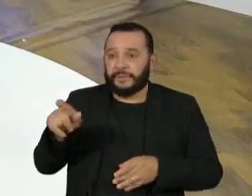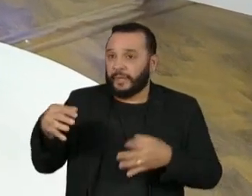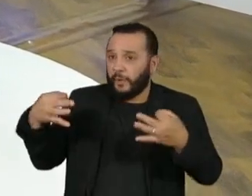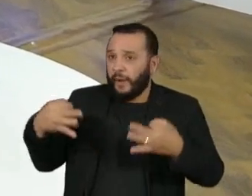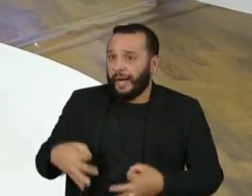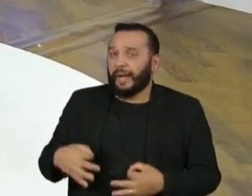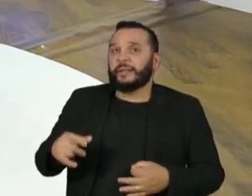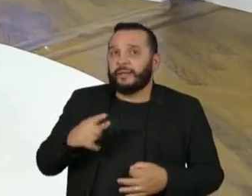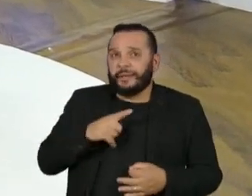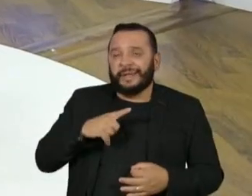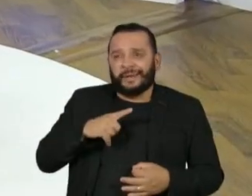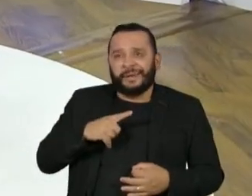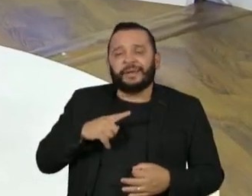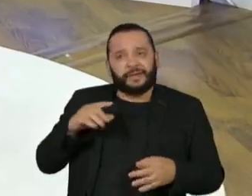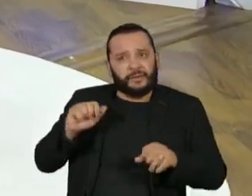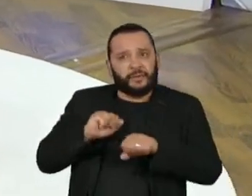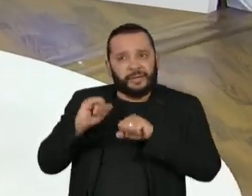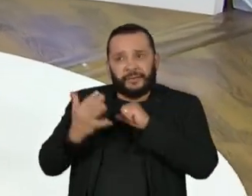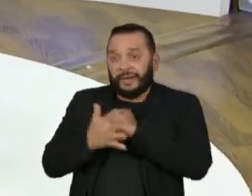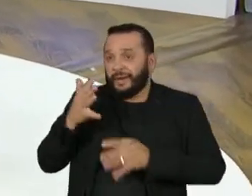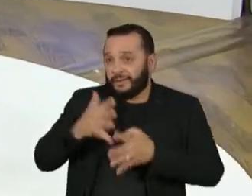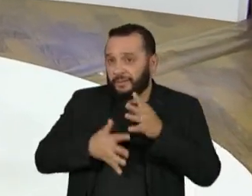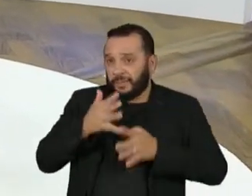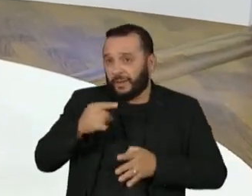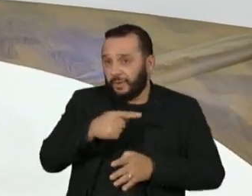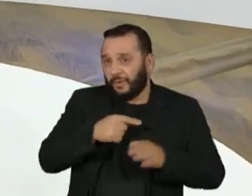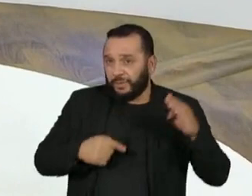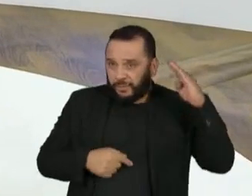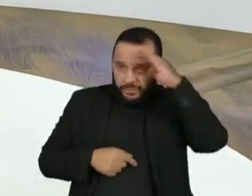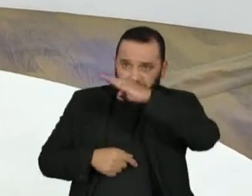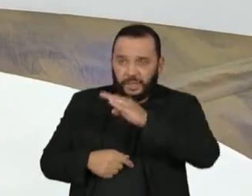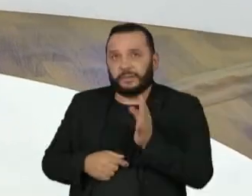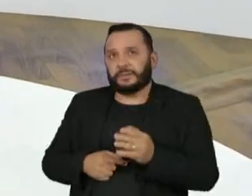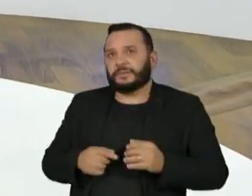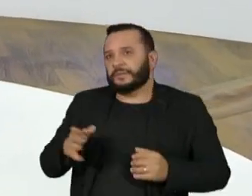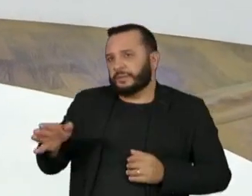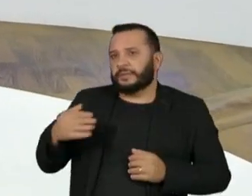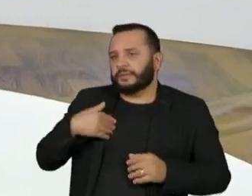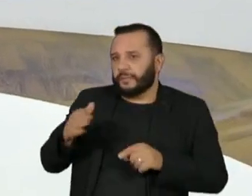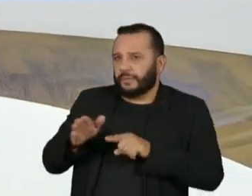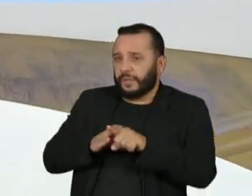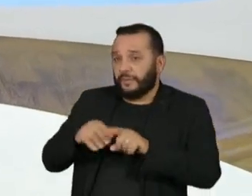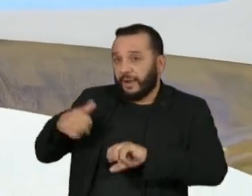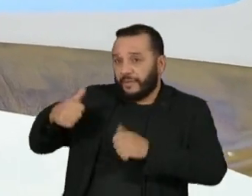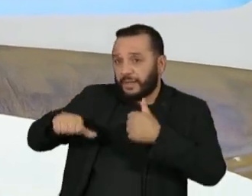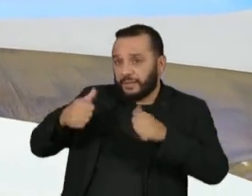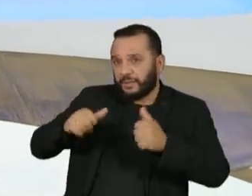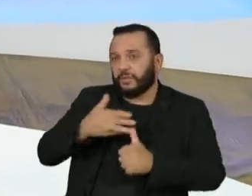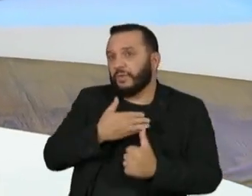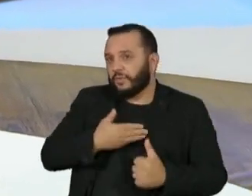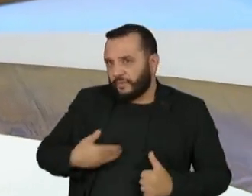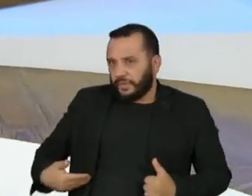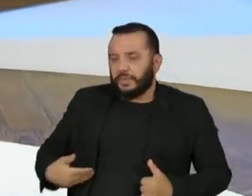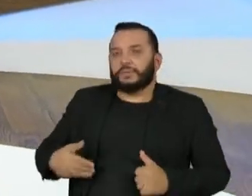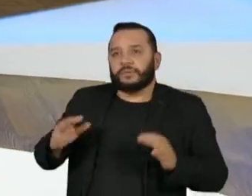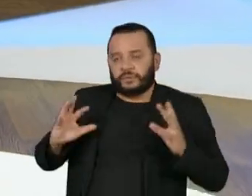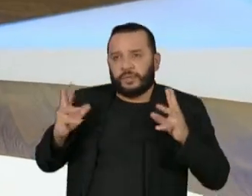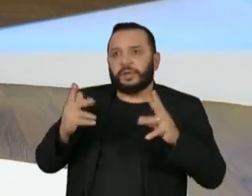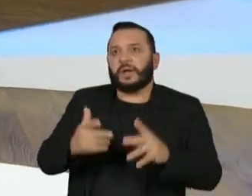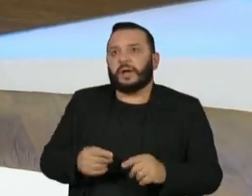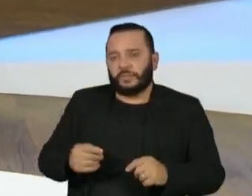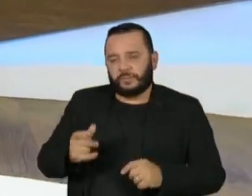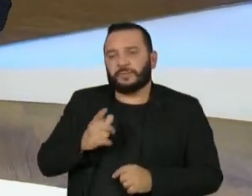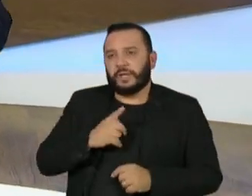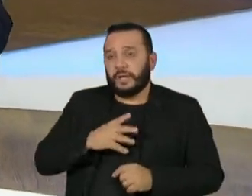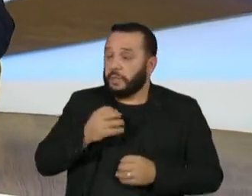pandemia atrapalhou a popularidade do Bolsonaro. Tanto é que quando a gente perguntava da avaliação do governo em geral, ela era sempre superior à